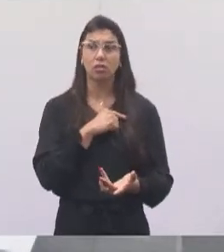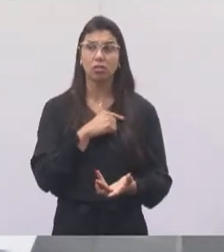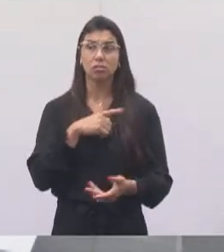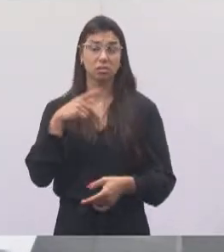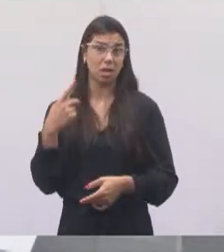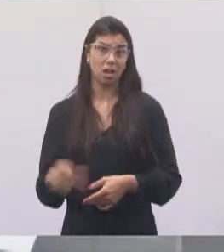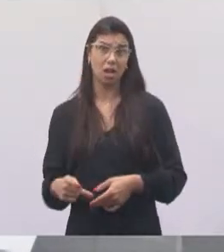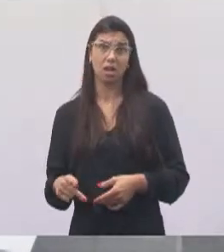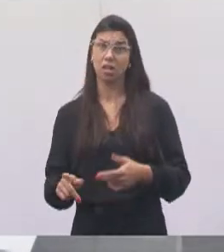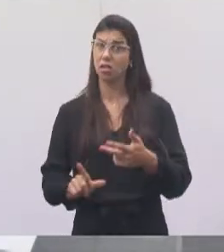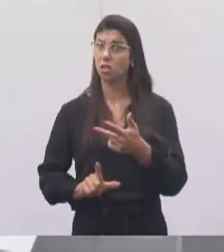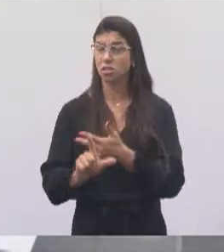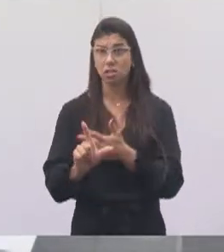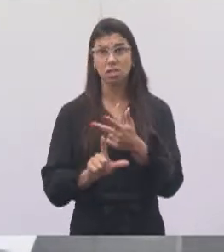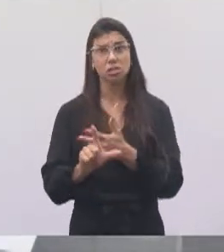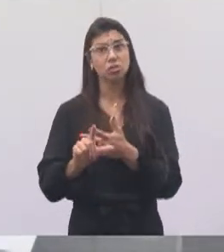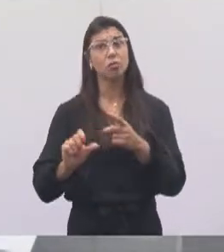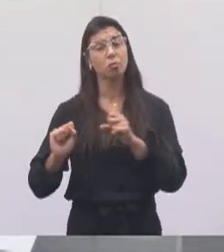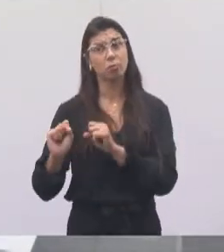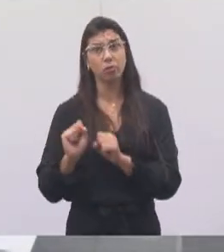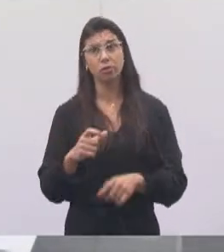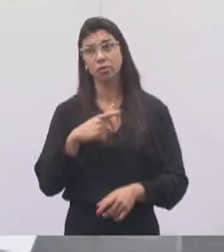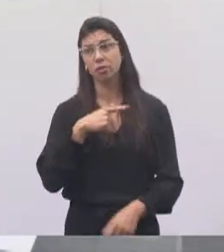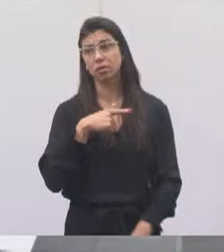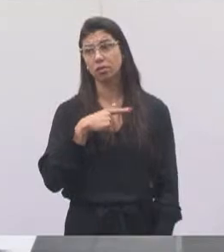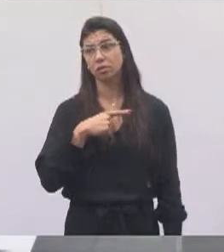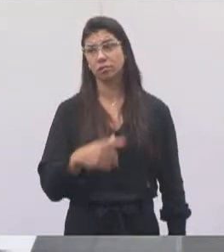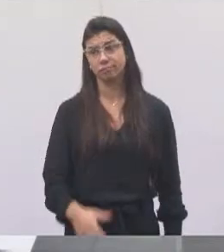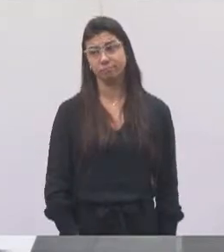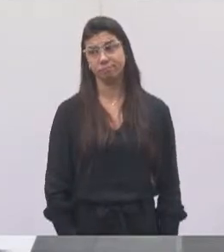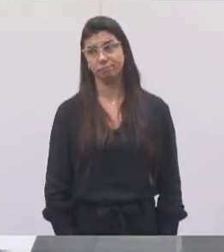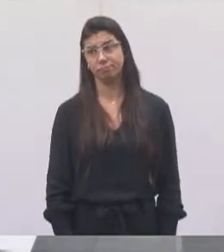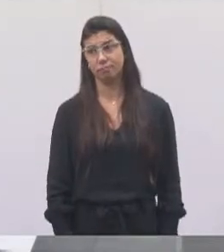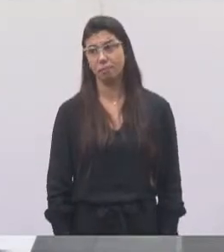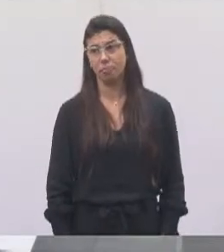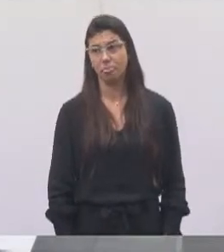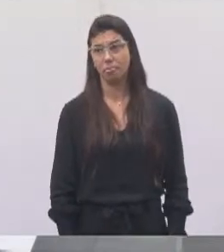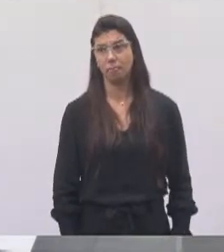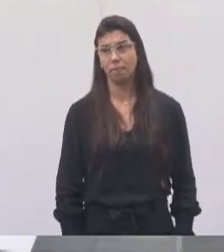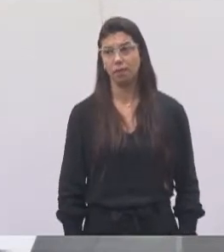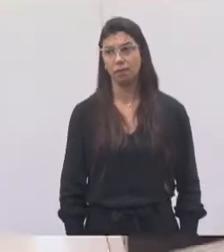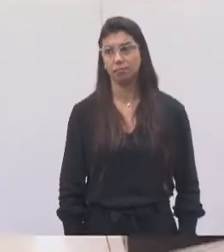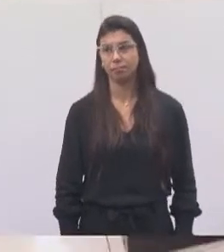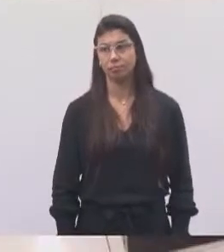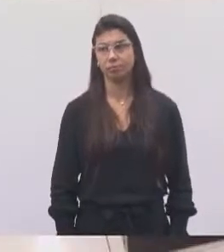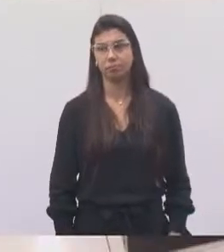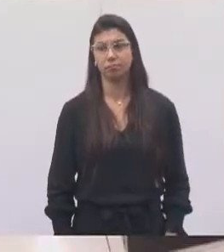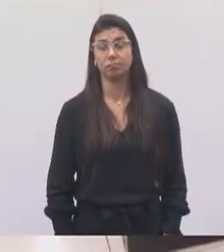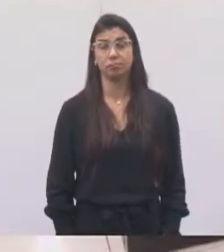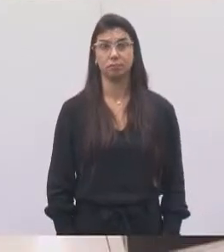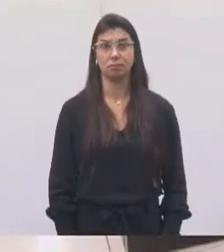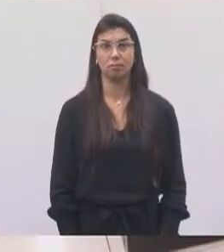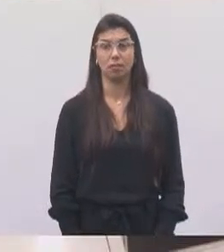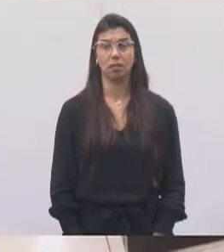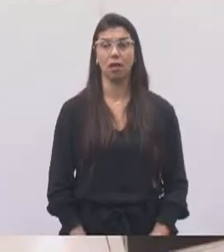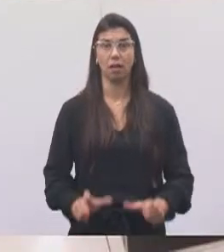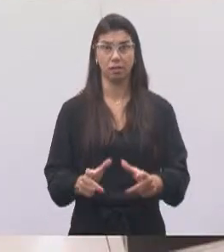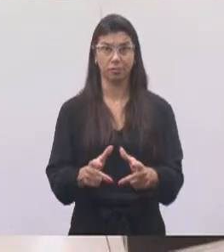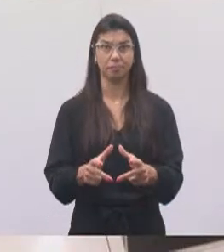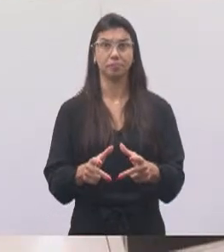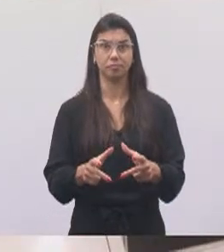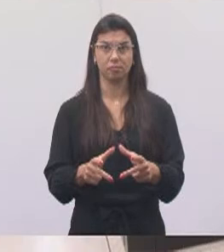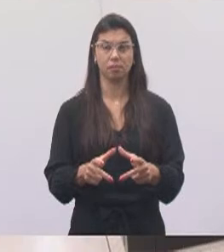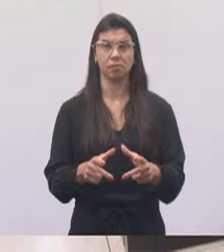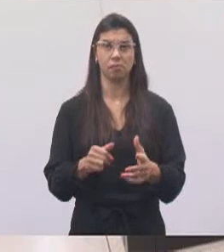O jurídico da casa, todo o trabalho do vereador e sua assessoria. Veja bem que a nossa casa aqui, brilhantemente com